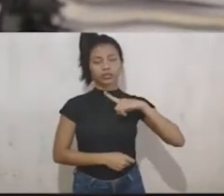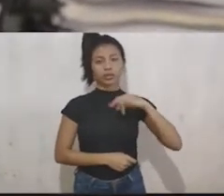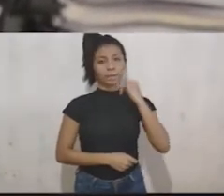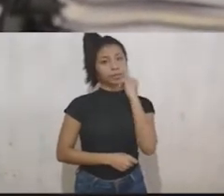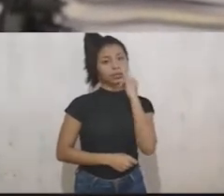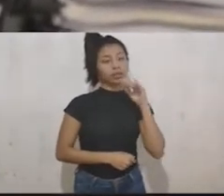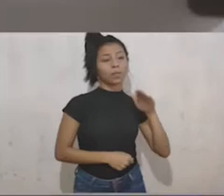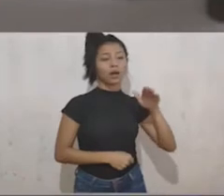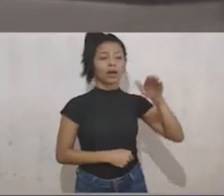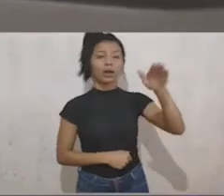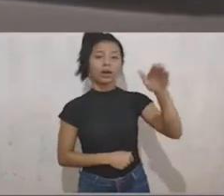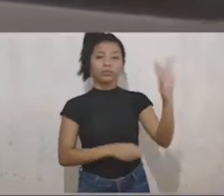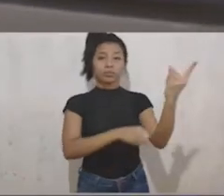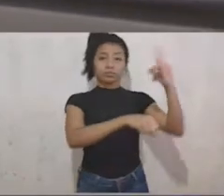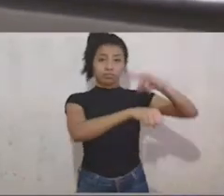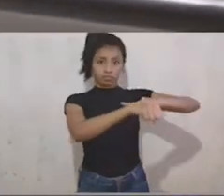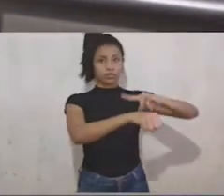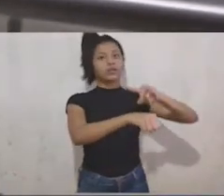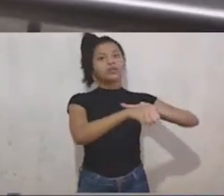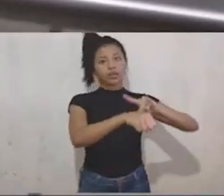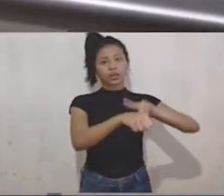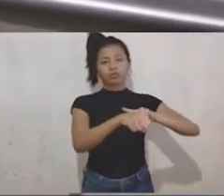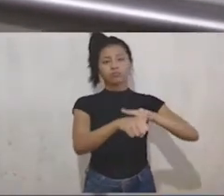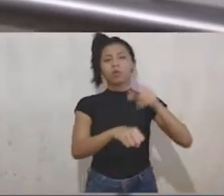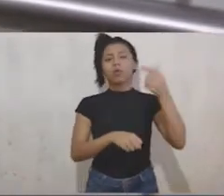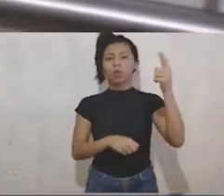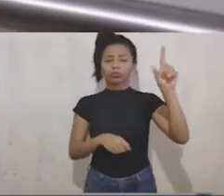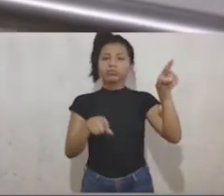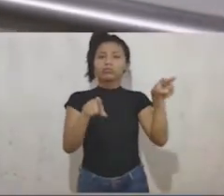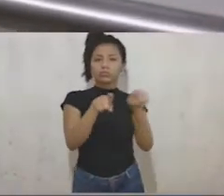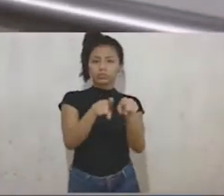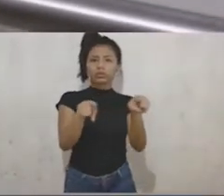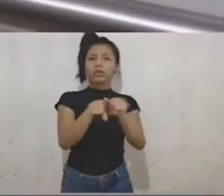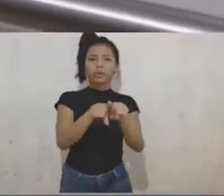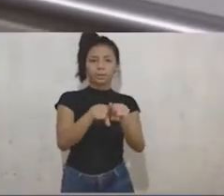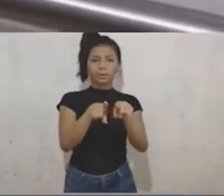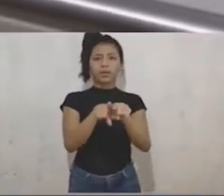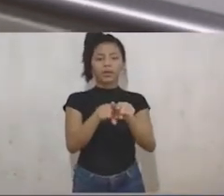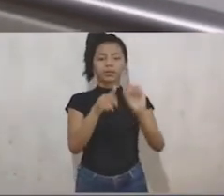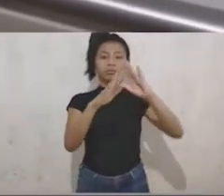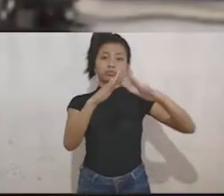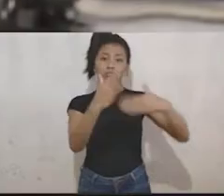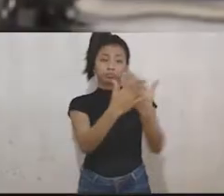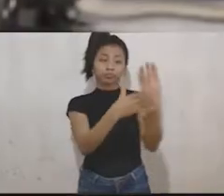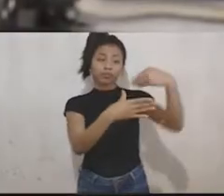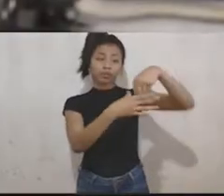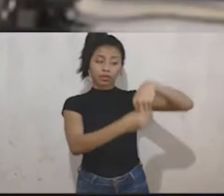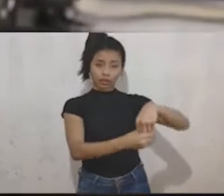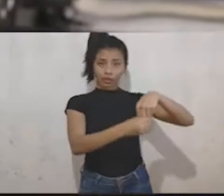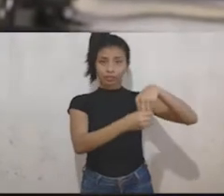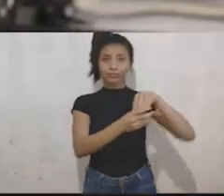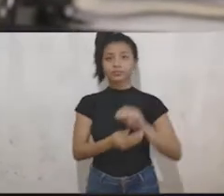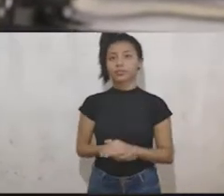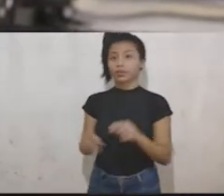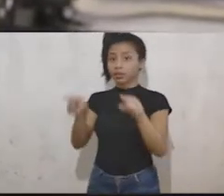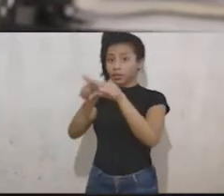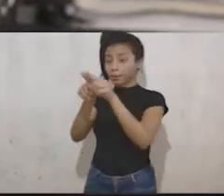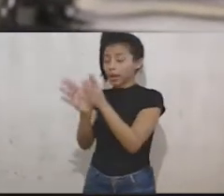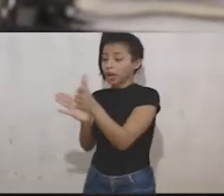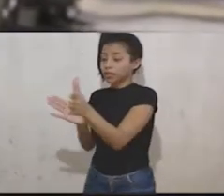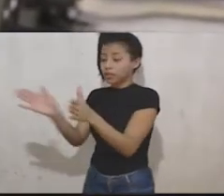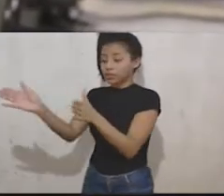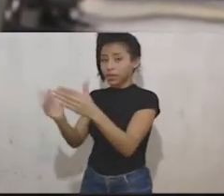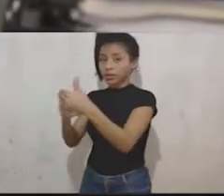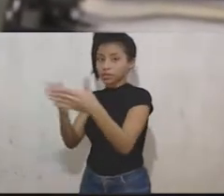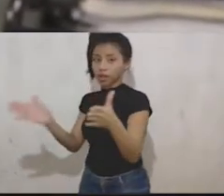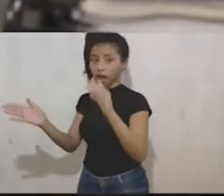como a rampa e o banheiro, né, e outros espaços físicos da escola. A acessibilidade também na